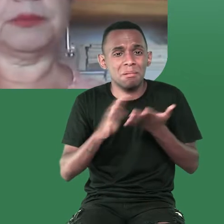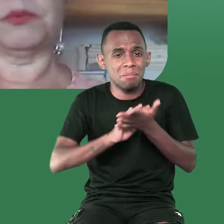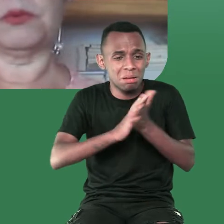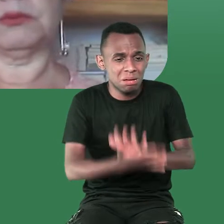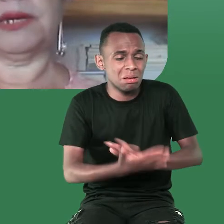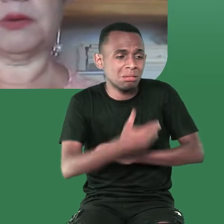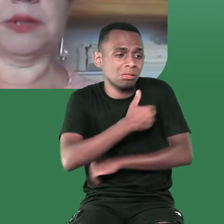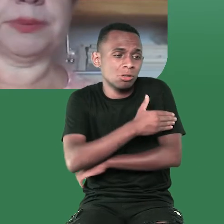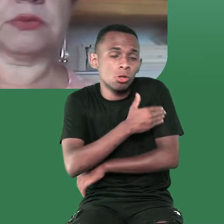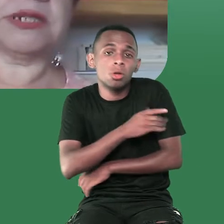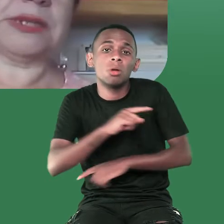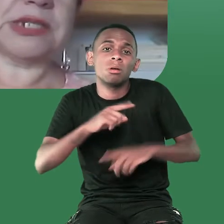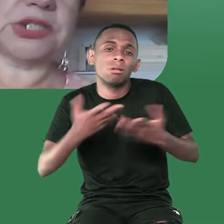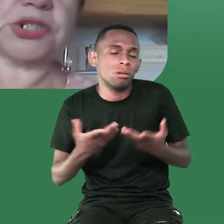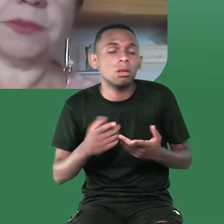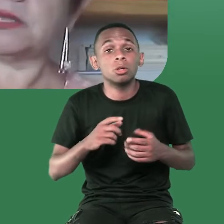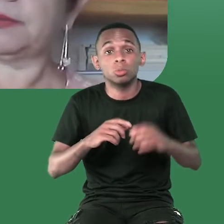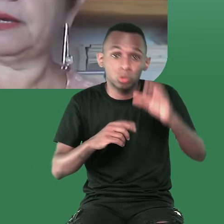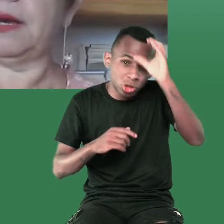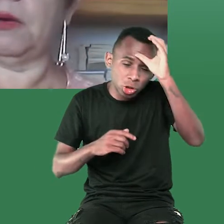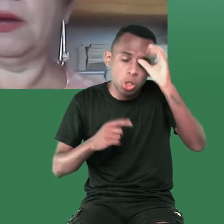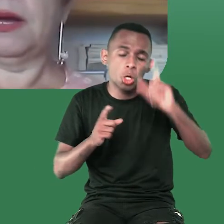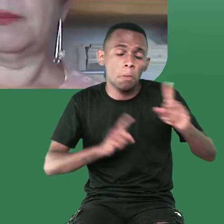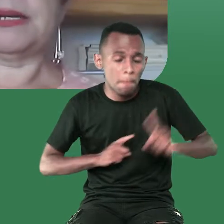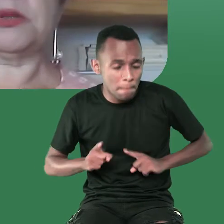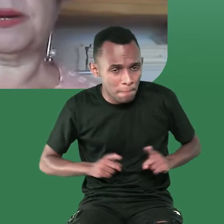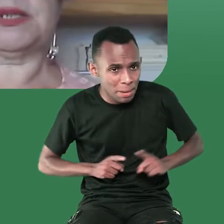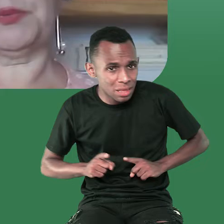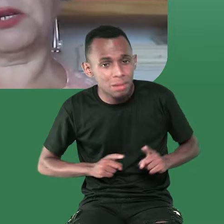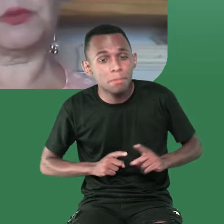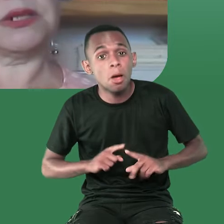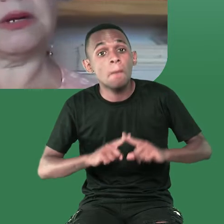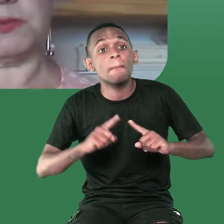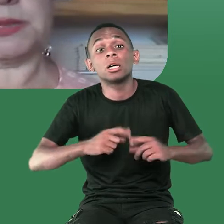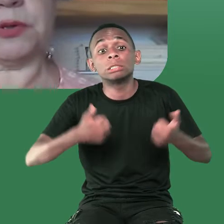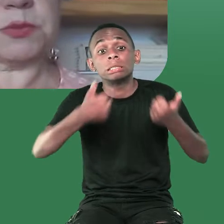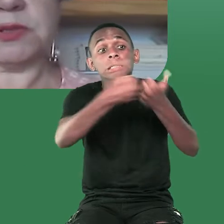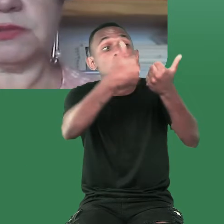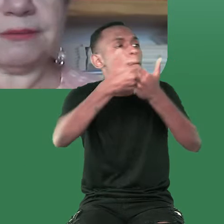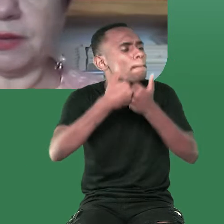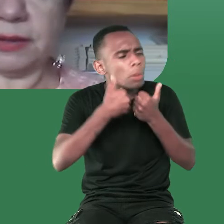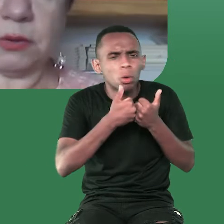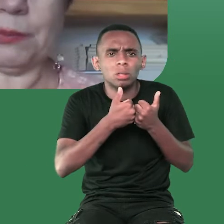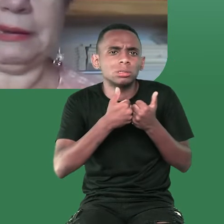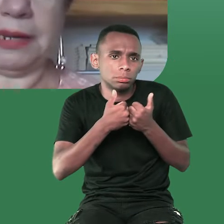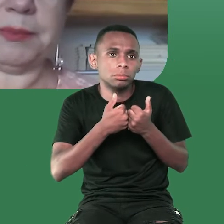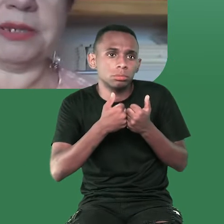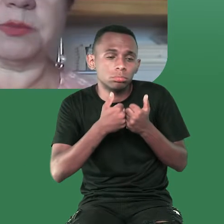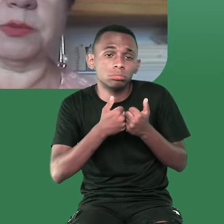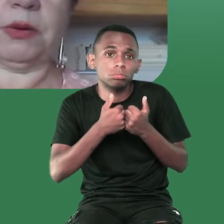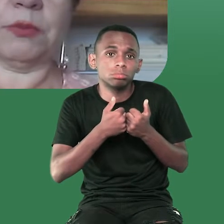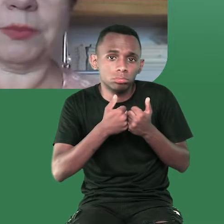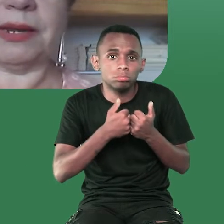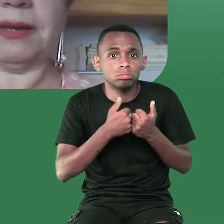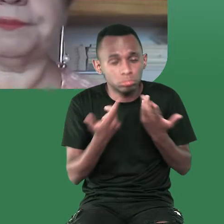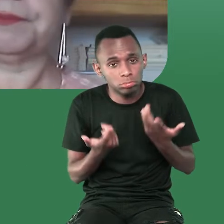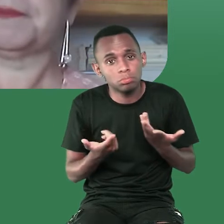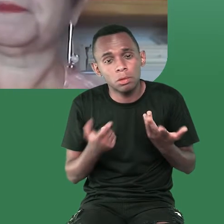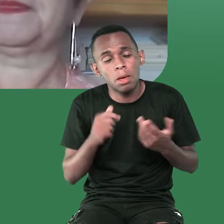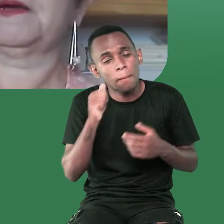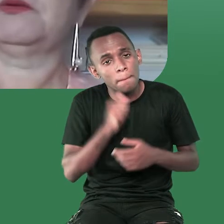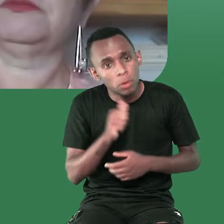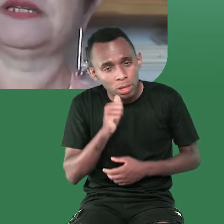tio, o primo, né, com aquele preconceito que existe mesmo, que é real, mas os mais próximos não, os mais próximos lá veem como ela é mesmo, né, como uma